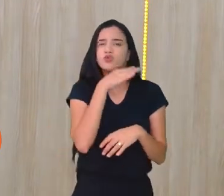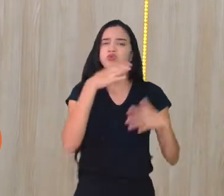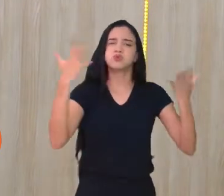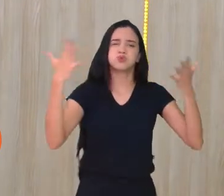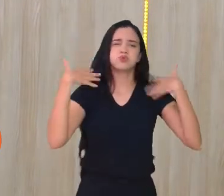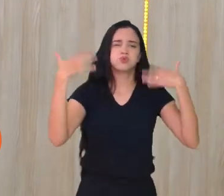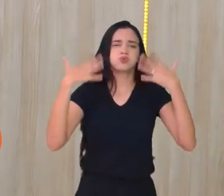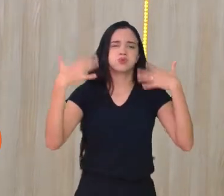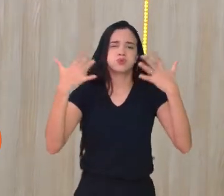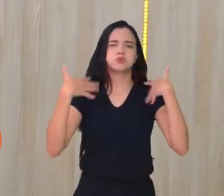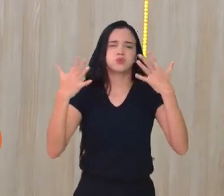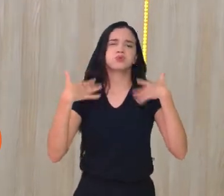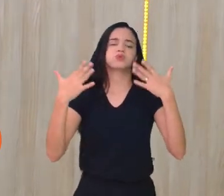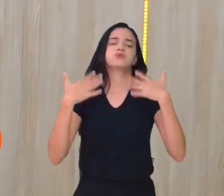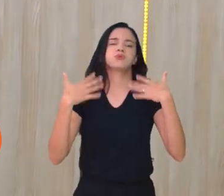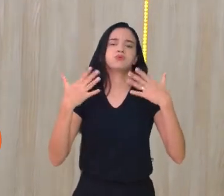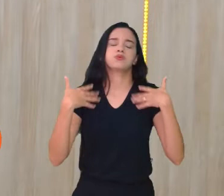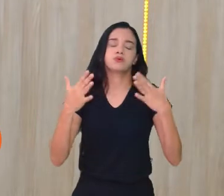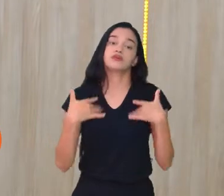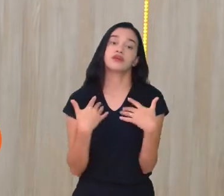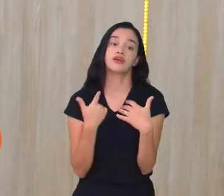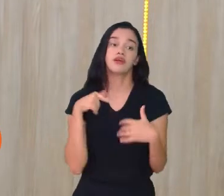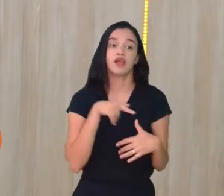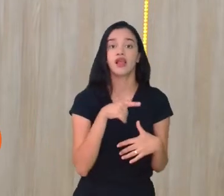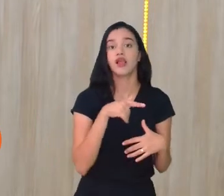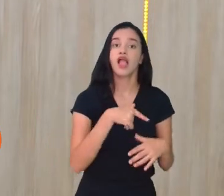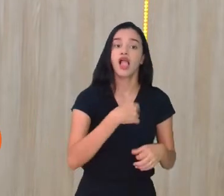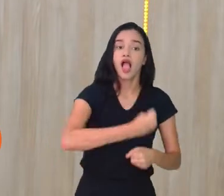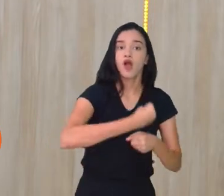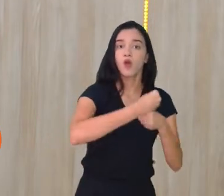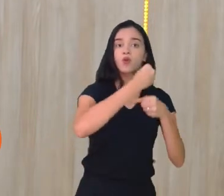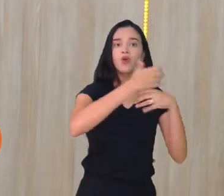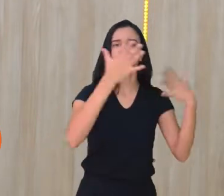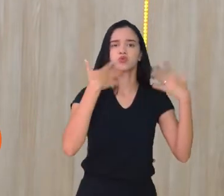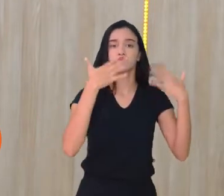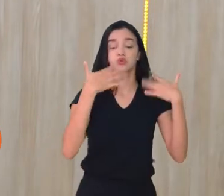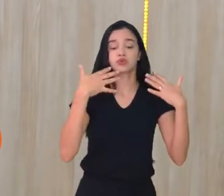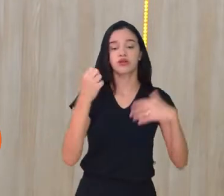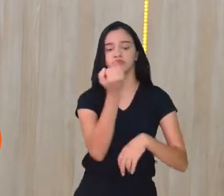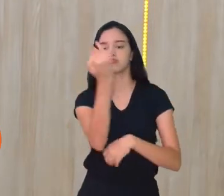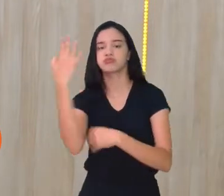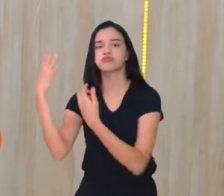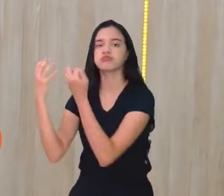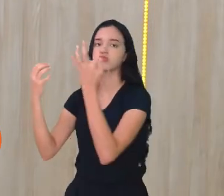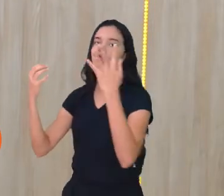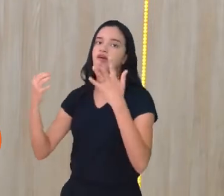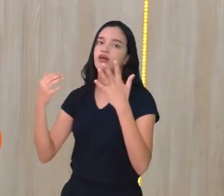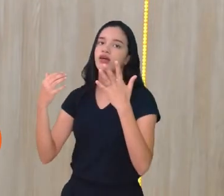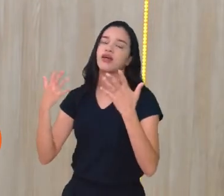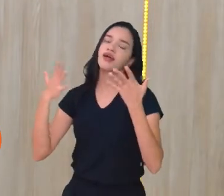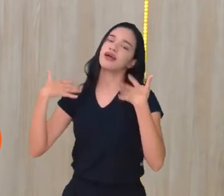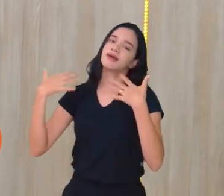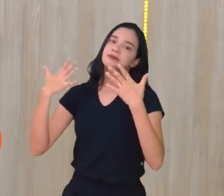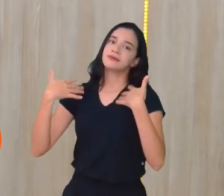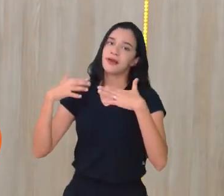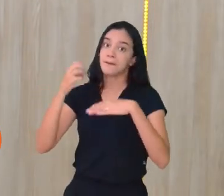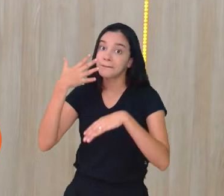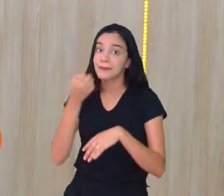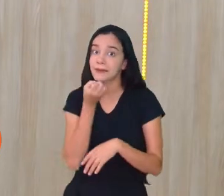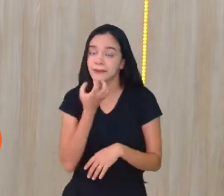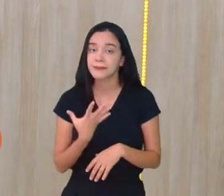comparada a uma área que vai ser mais verde, mais arborizada. E as construções dos